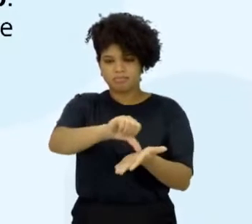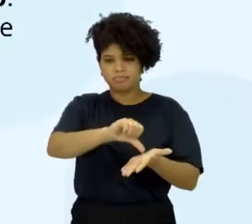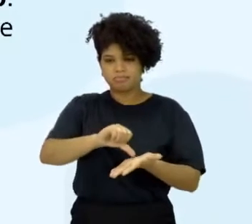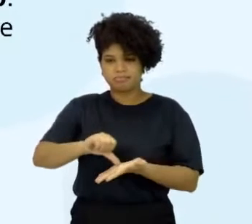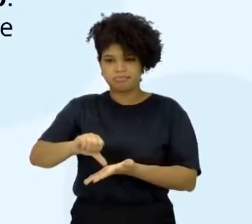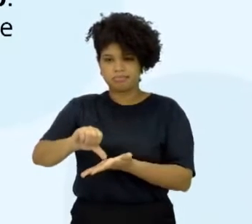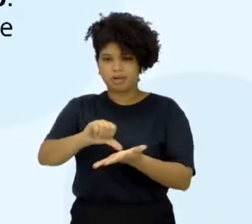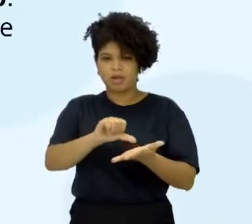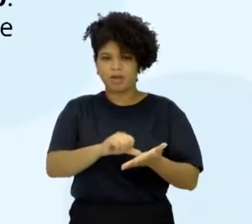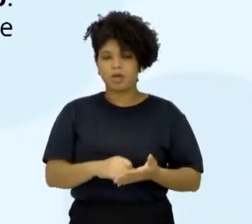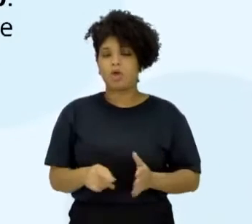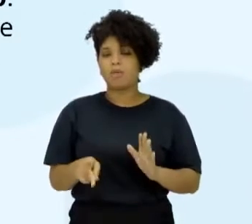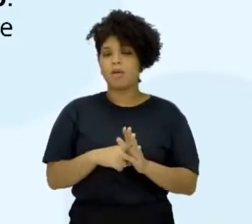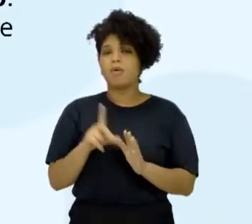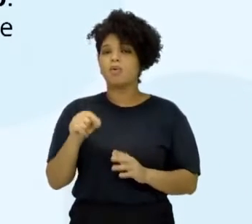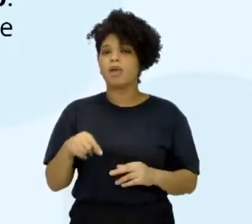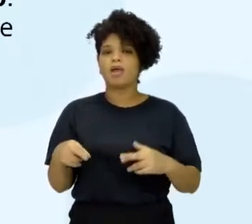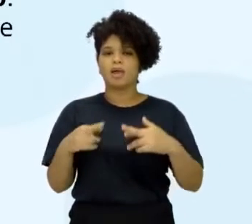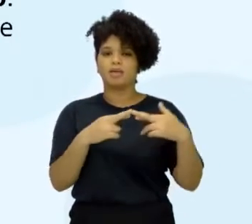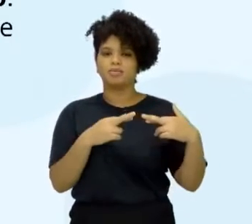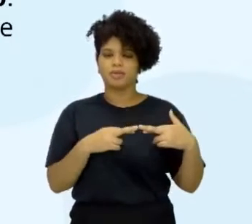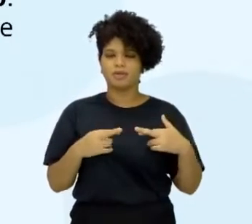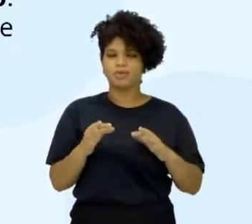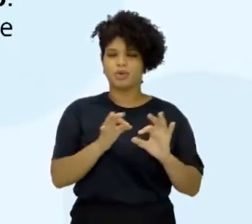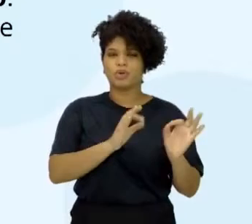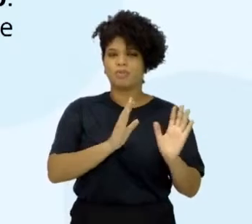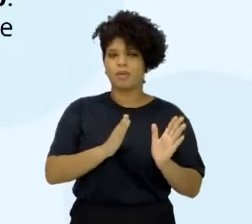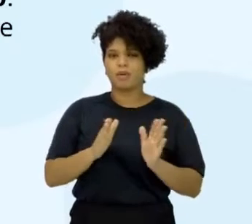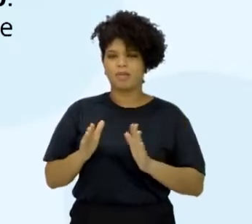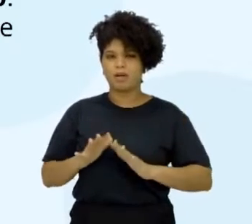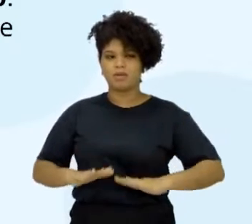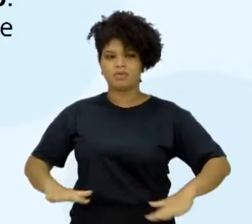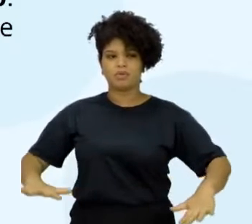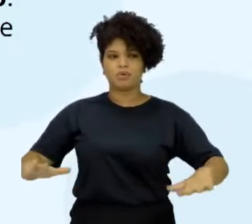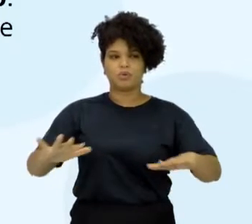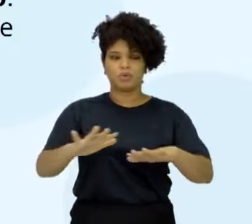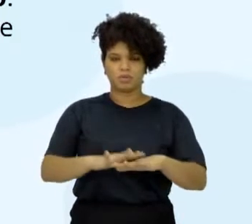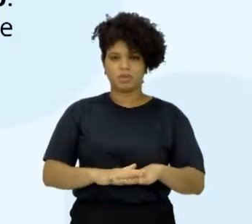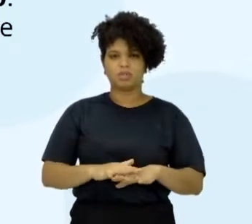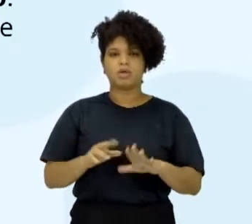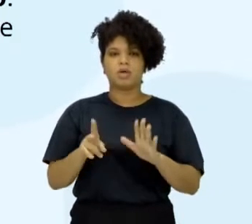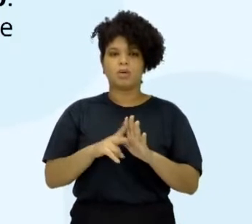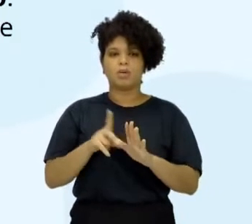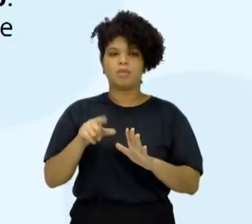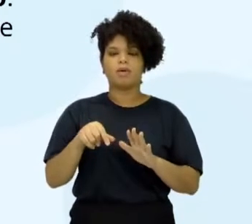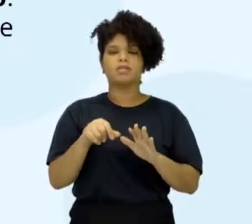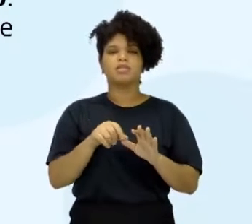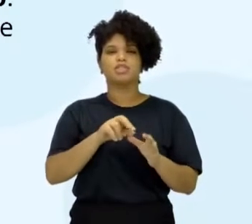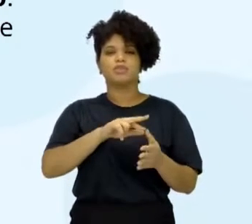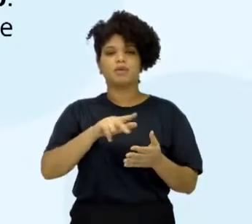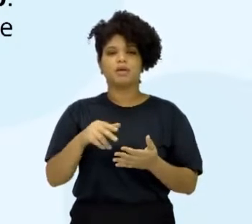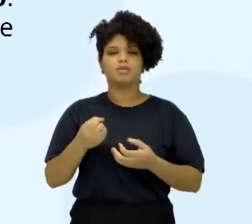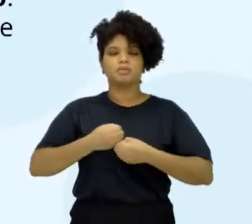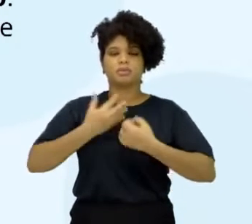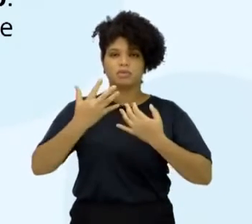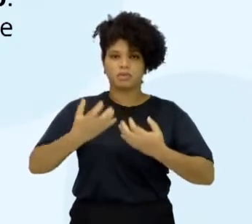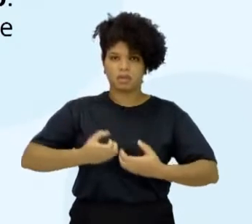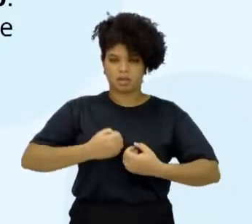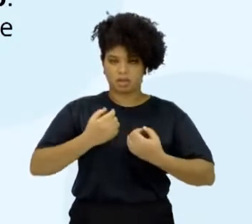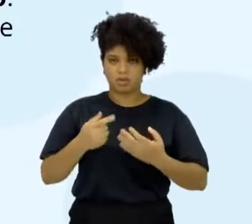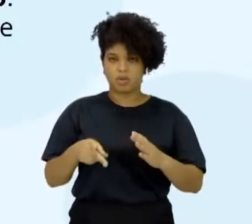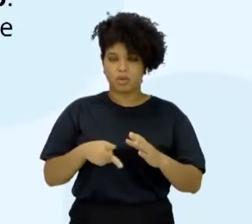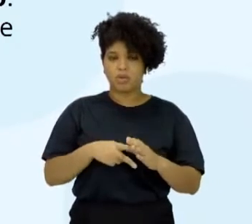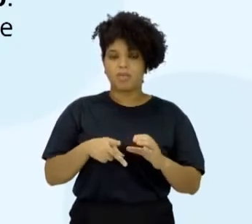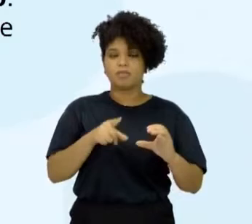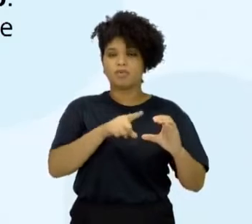sob a ótica das redes, que articulam e organizam o território, a partir do levantamento e da sistematização de dados referentes ao